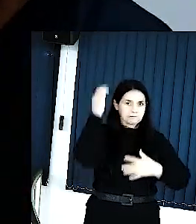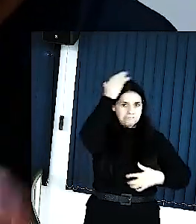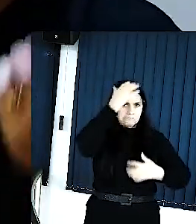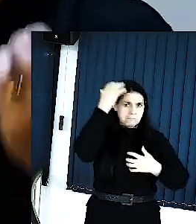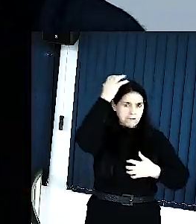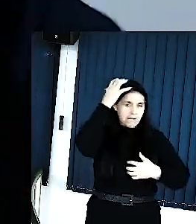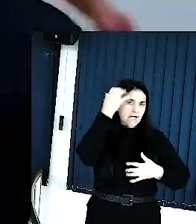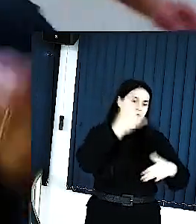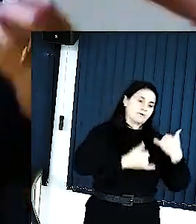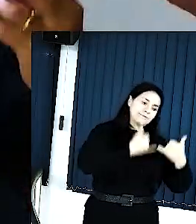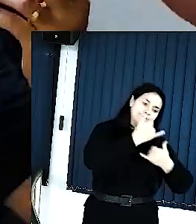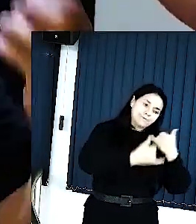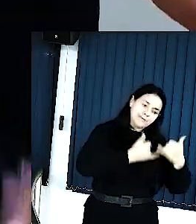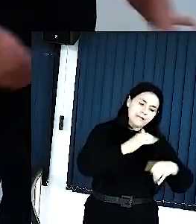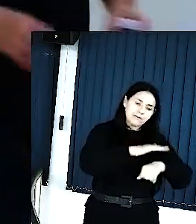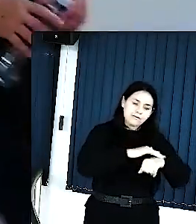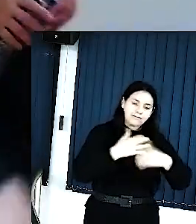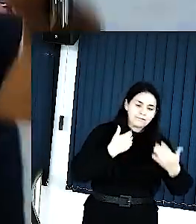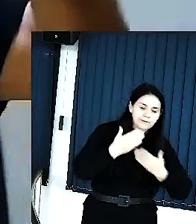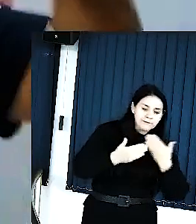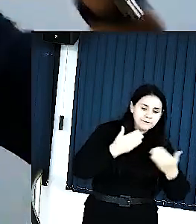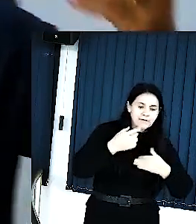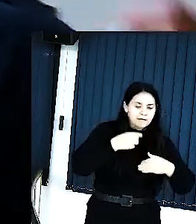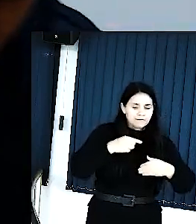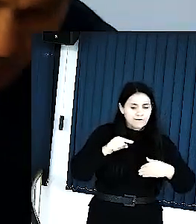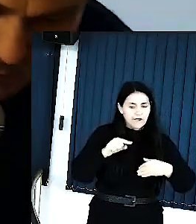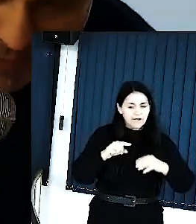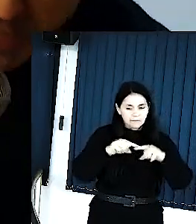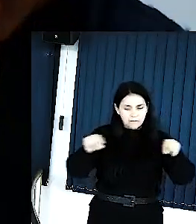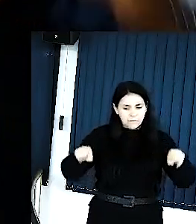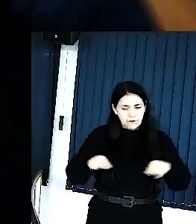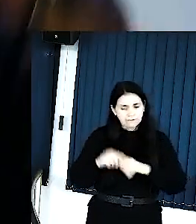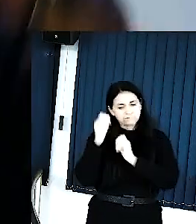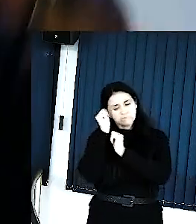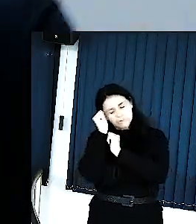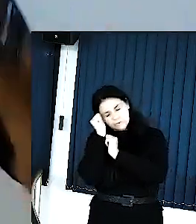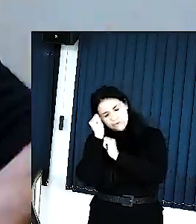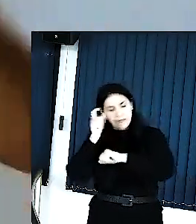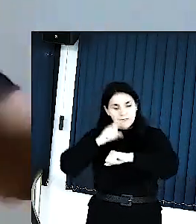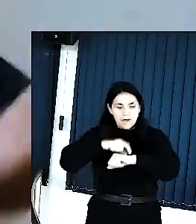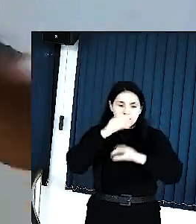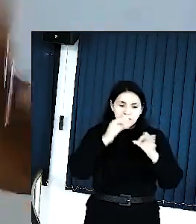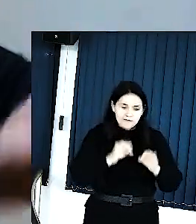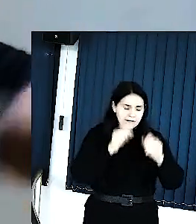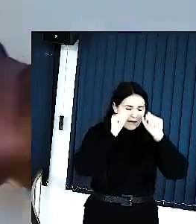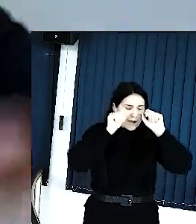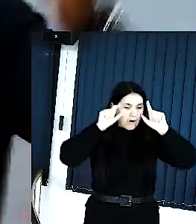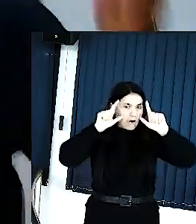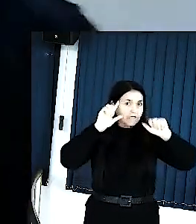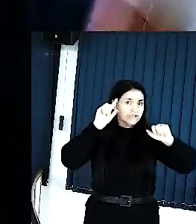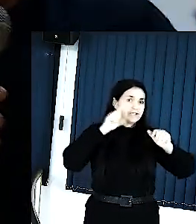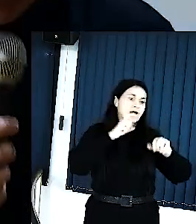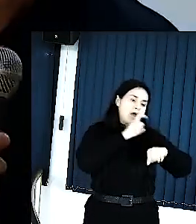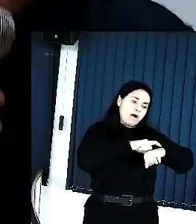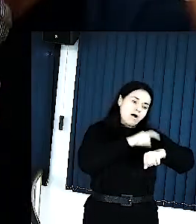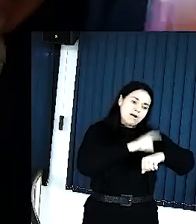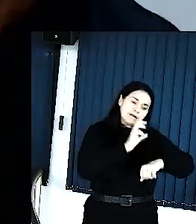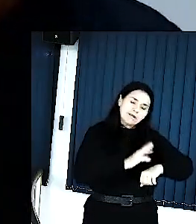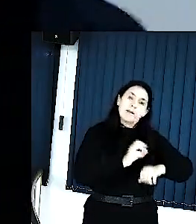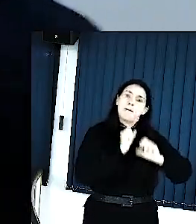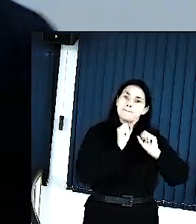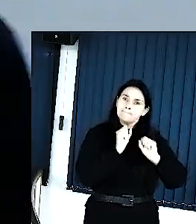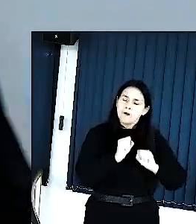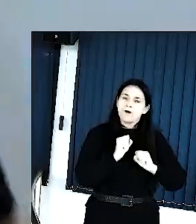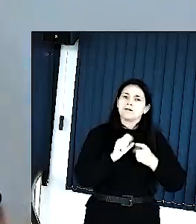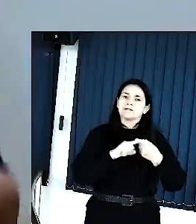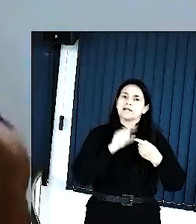qualidade, converso, fico perto, coloco para dormir, acorda todo dia no mesmo horário, isso é sábado, domingo, segunda, terça, quarta, quinta, feriado, dia